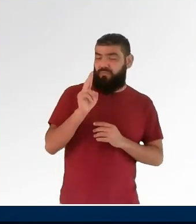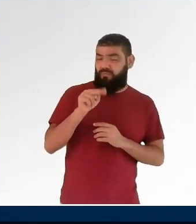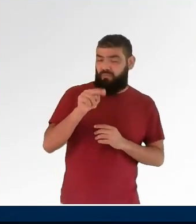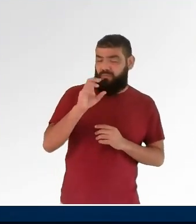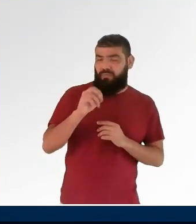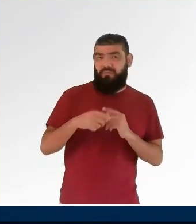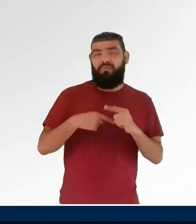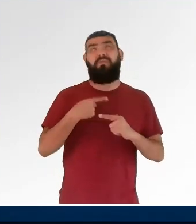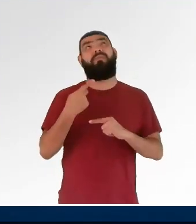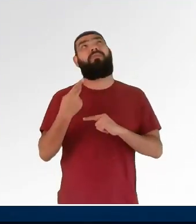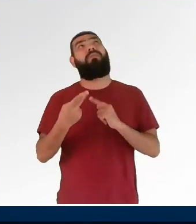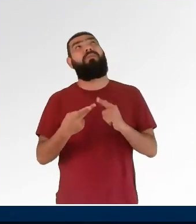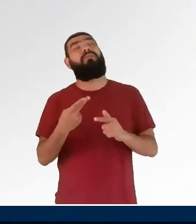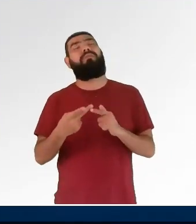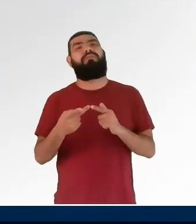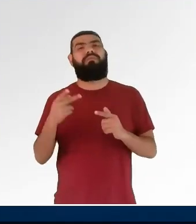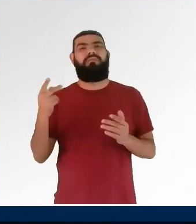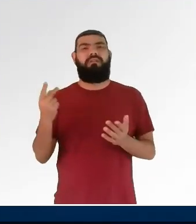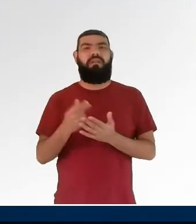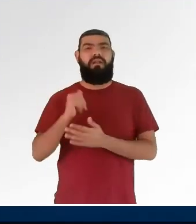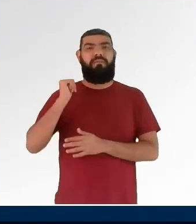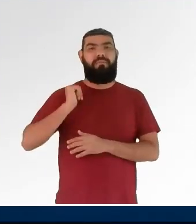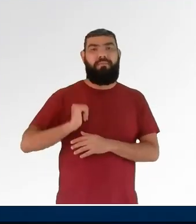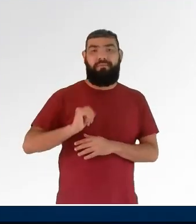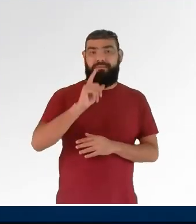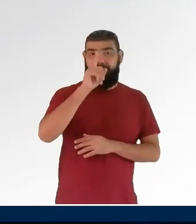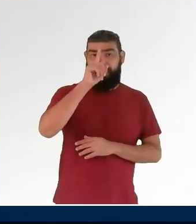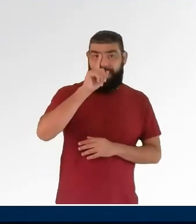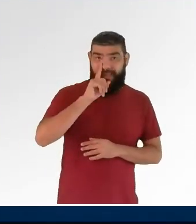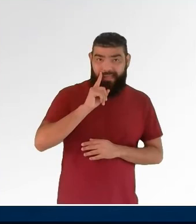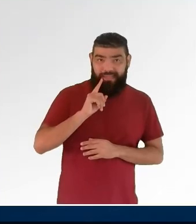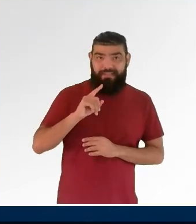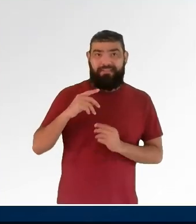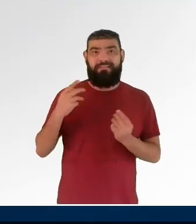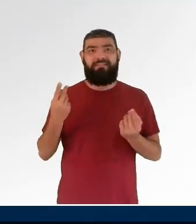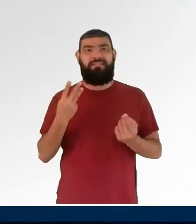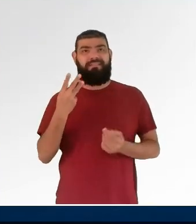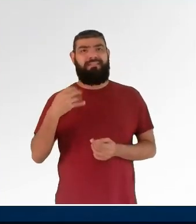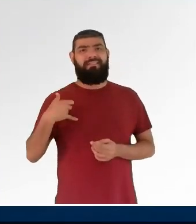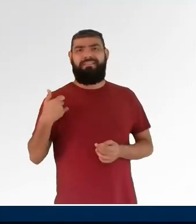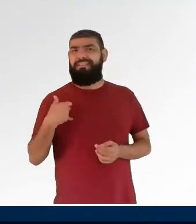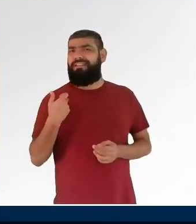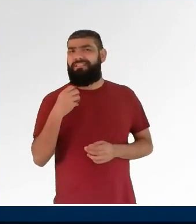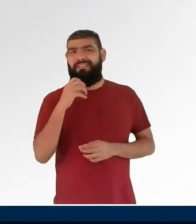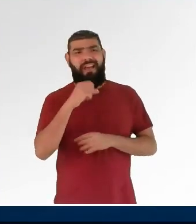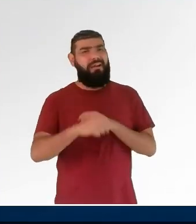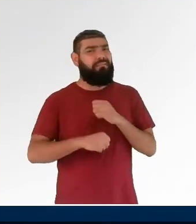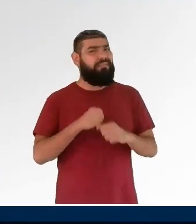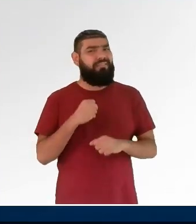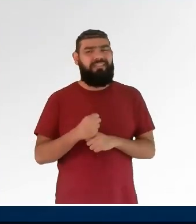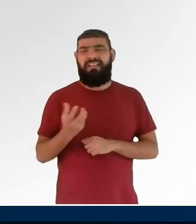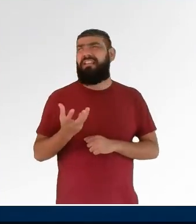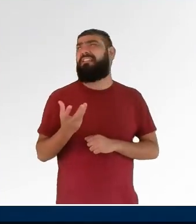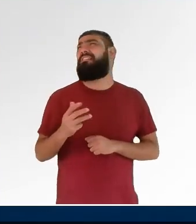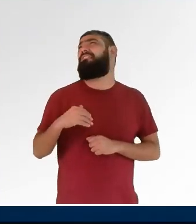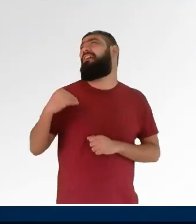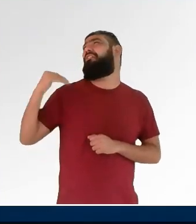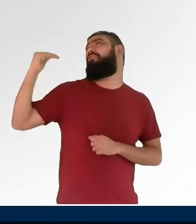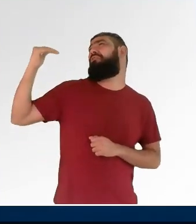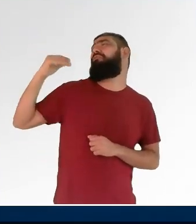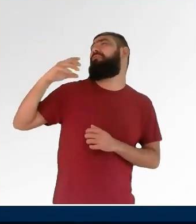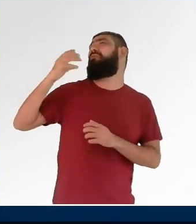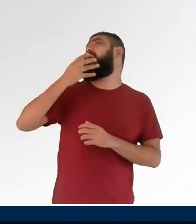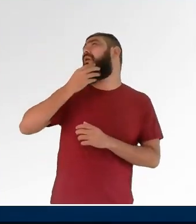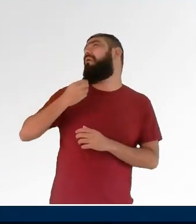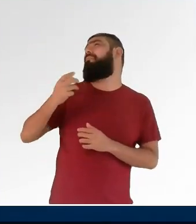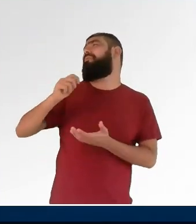o episódio da Bolsa Amarela, a menina que tinha 3 grandes sonhos. Queria ser grande, queria ser menina e ser escritora. E ela guardava numa